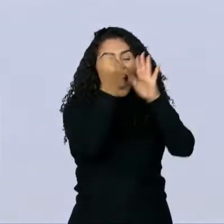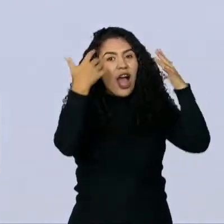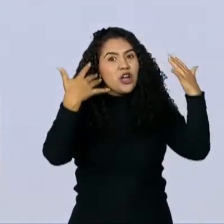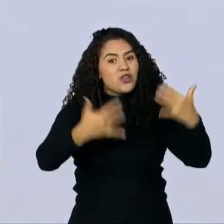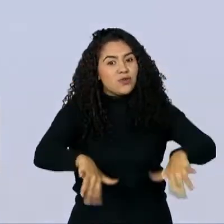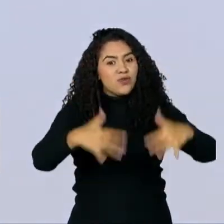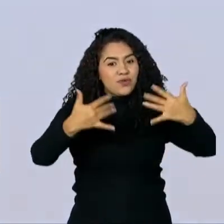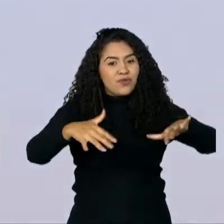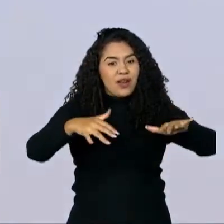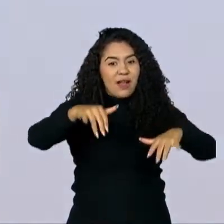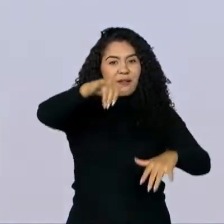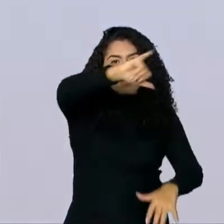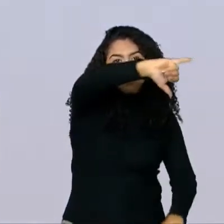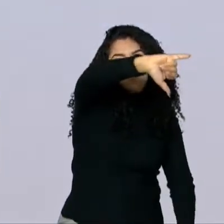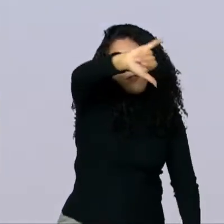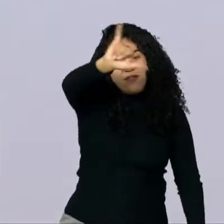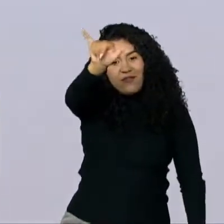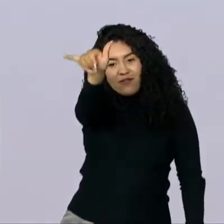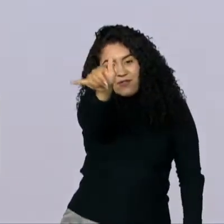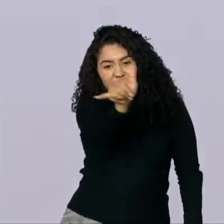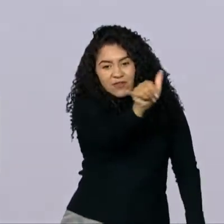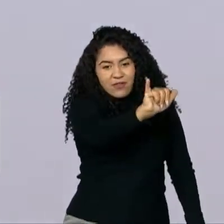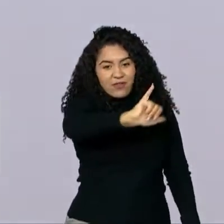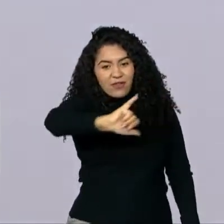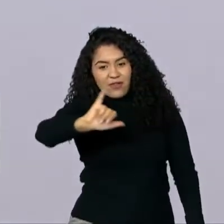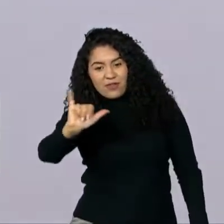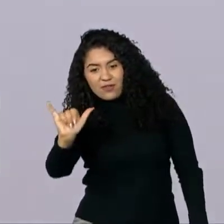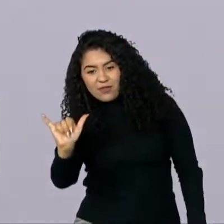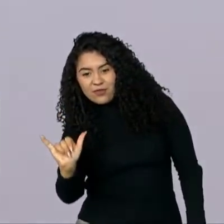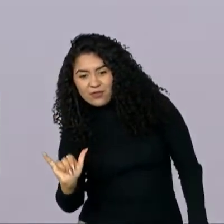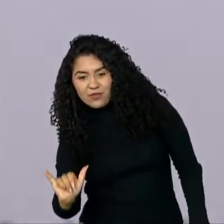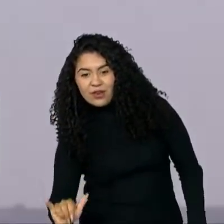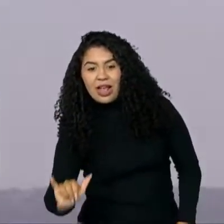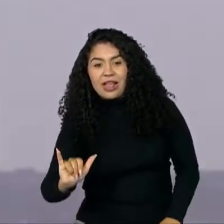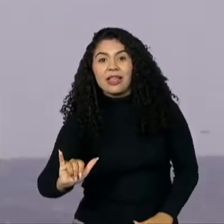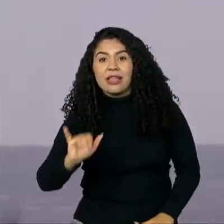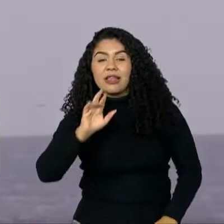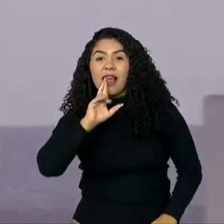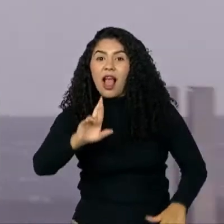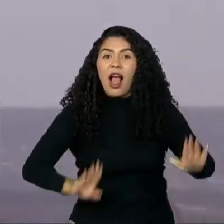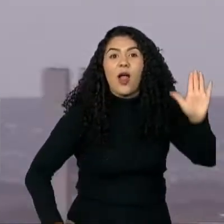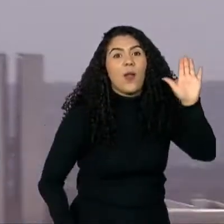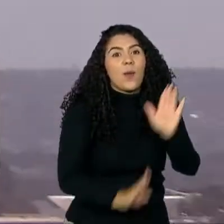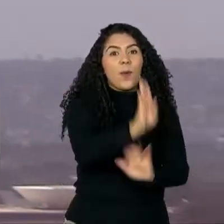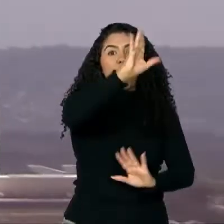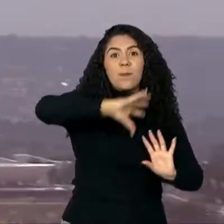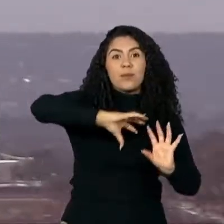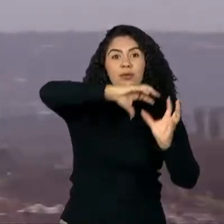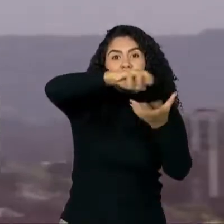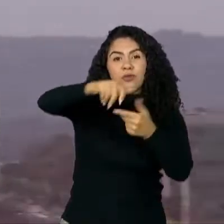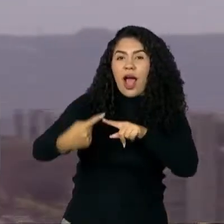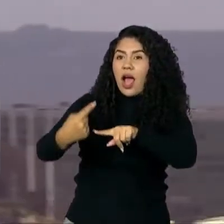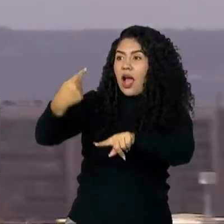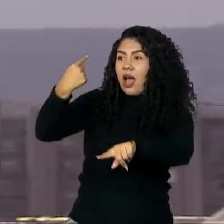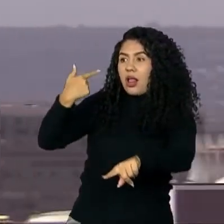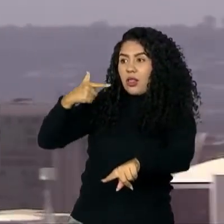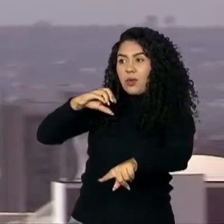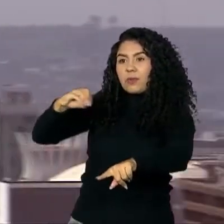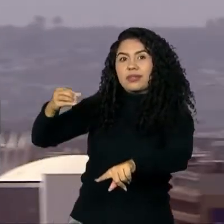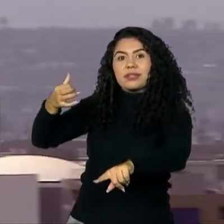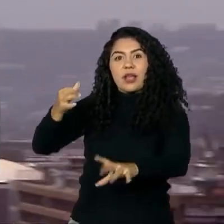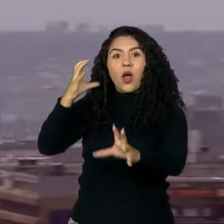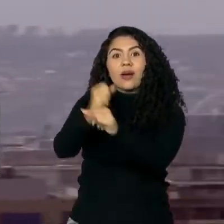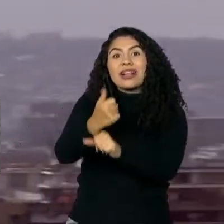Força Aérea Brasileira, que é um recorde mundial. Em 2006, a esquadrilha conseguiu colocar 12